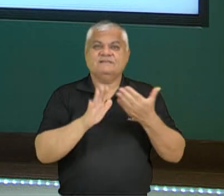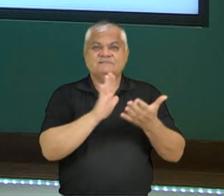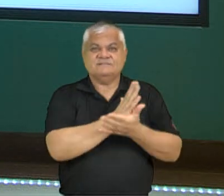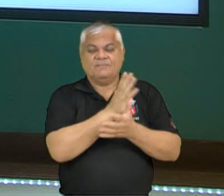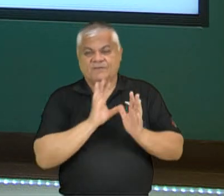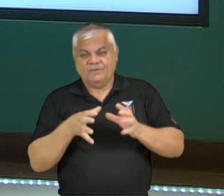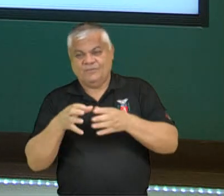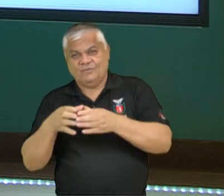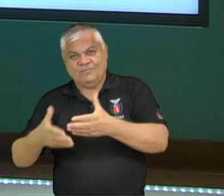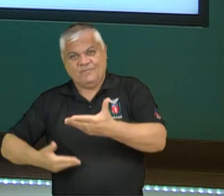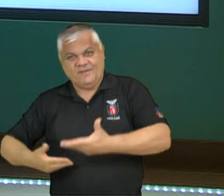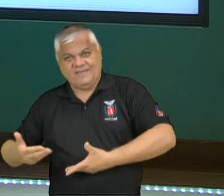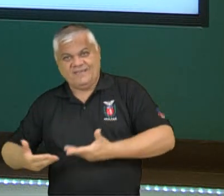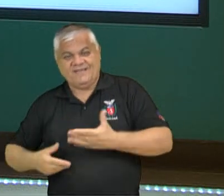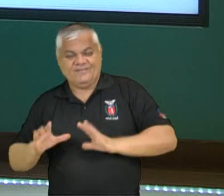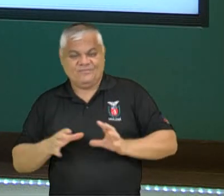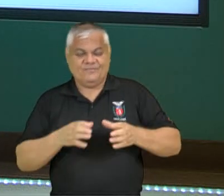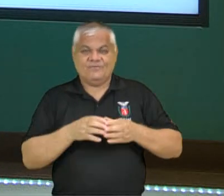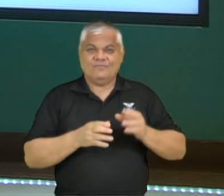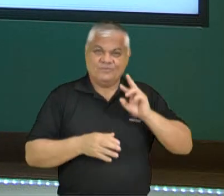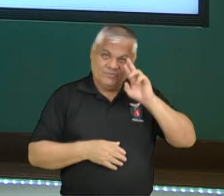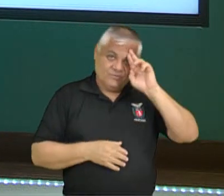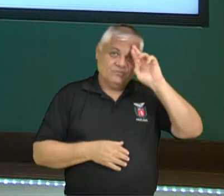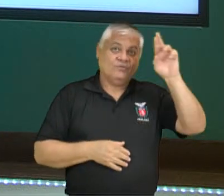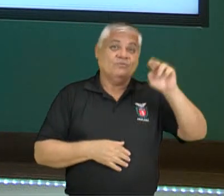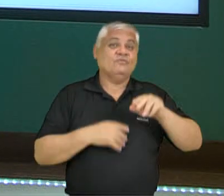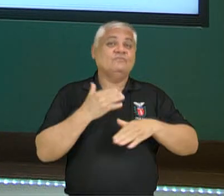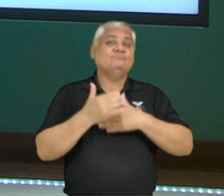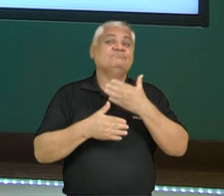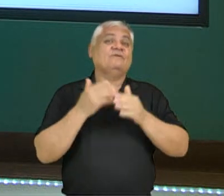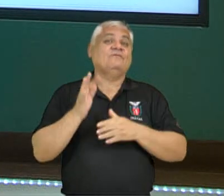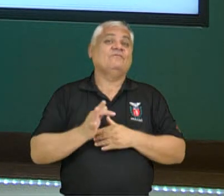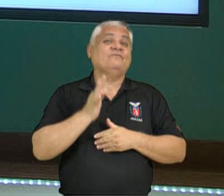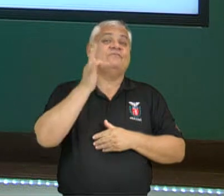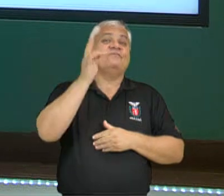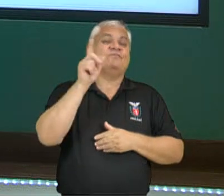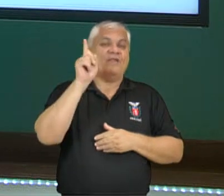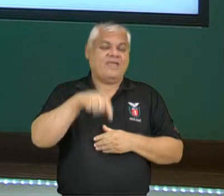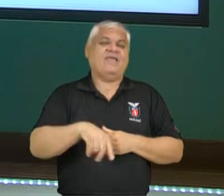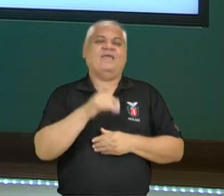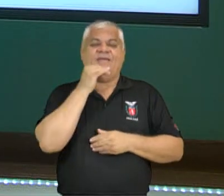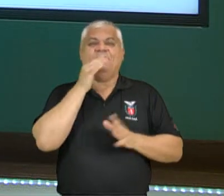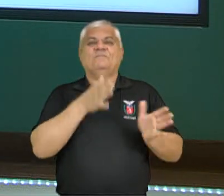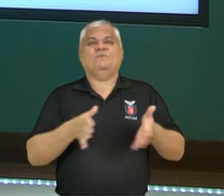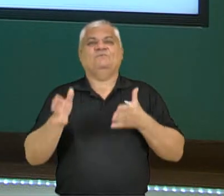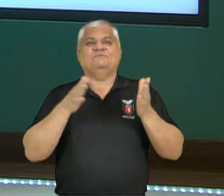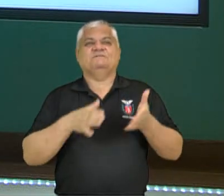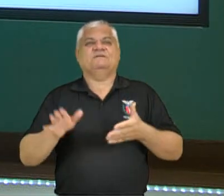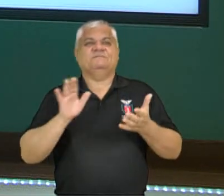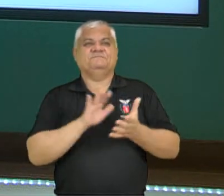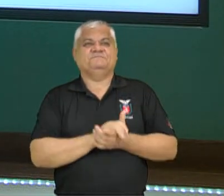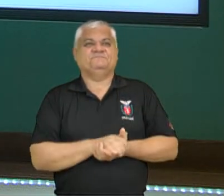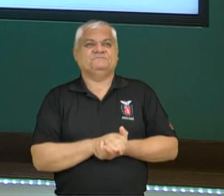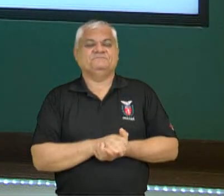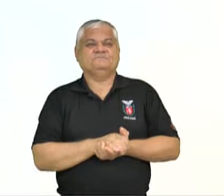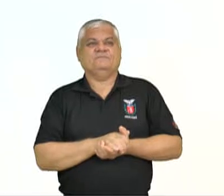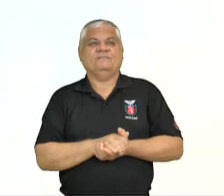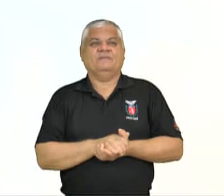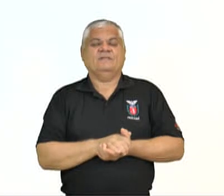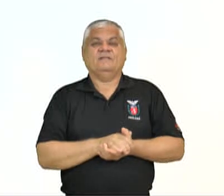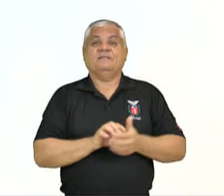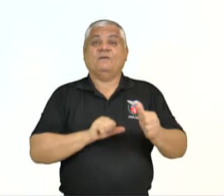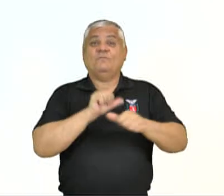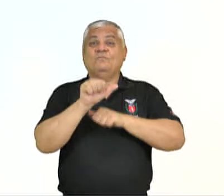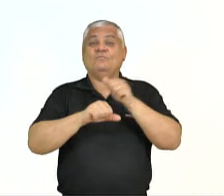né? Pensando no que futuramente, séculos depois, vai ser uma linha de produção. Então, aqui, ó, mudanças